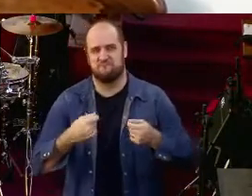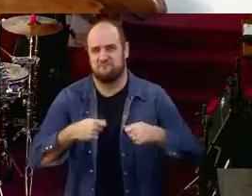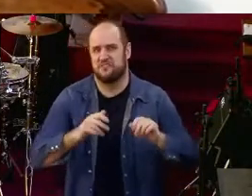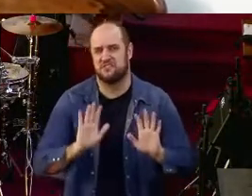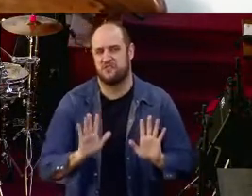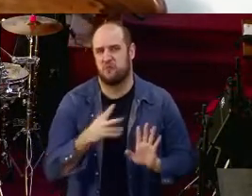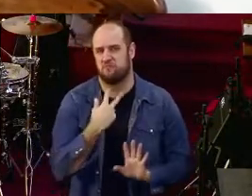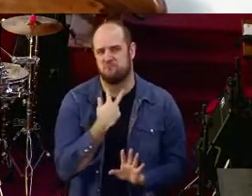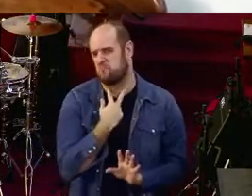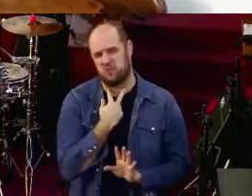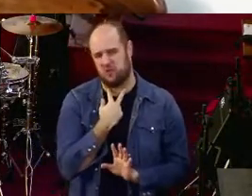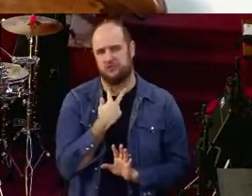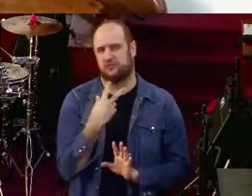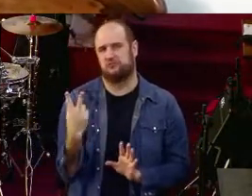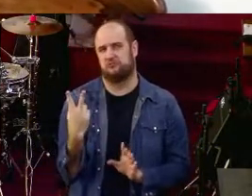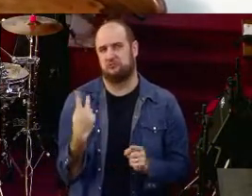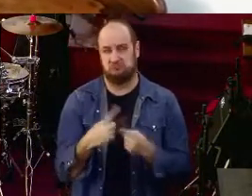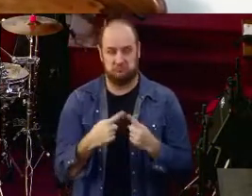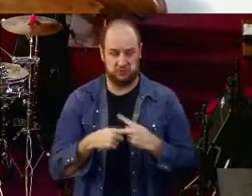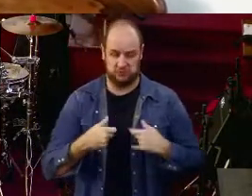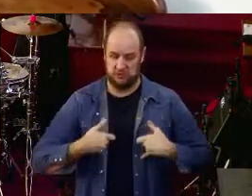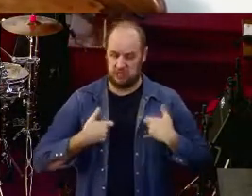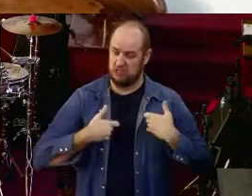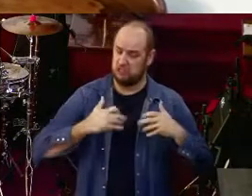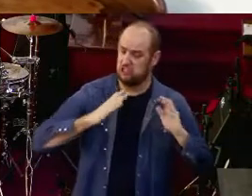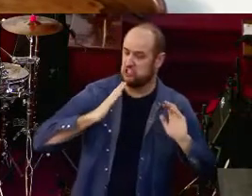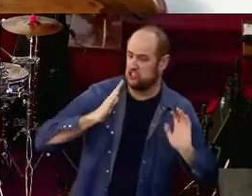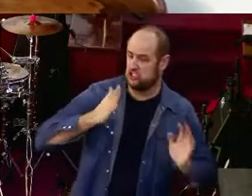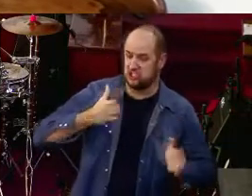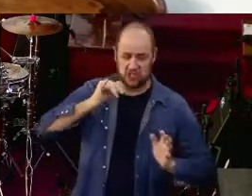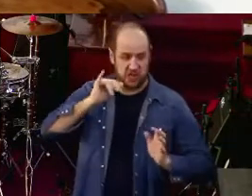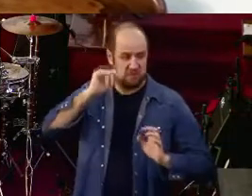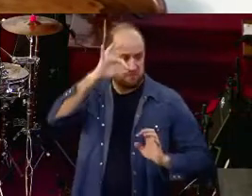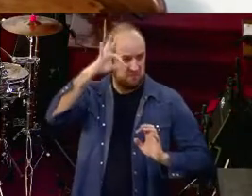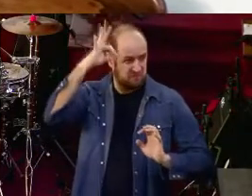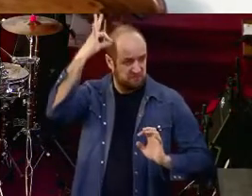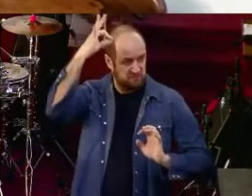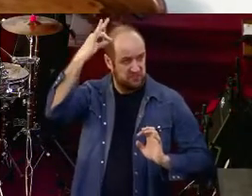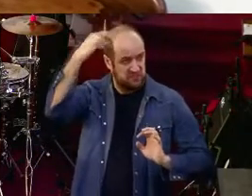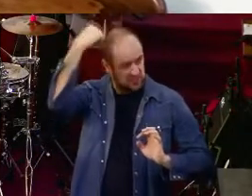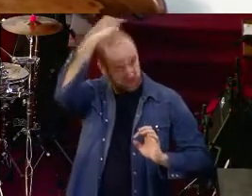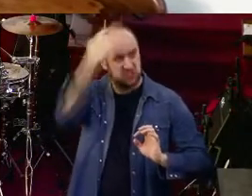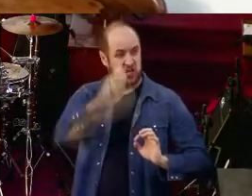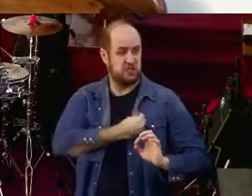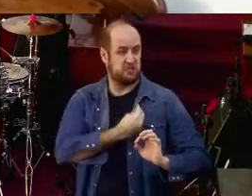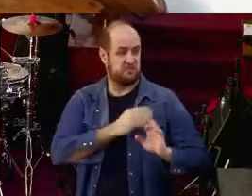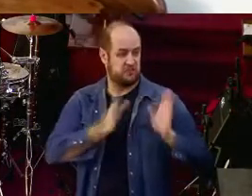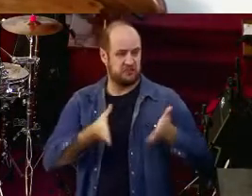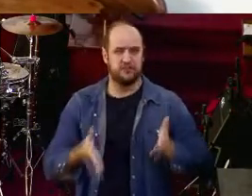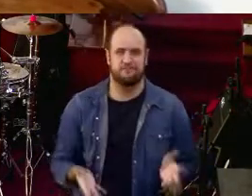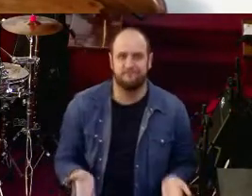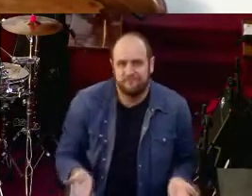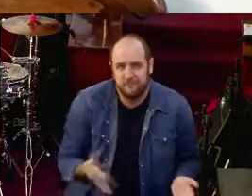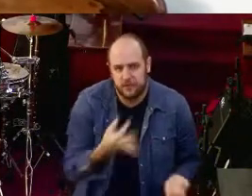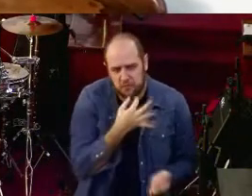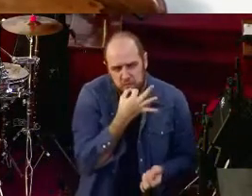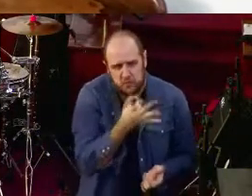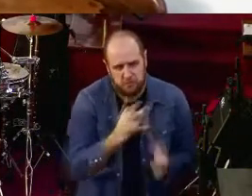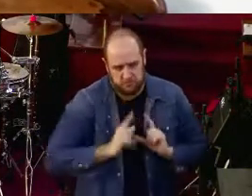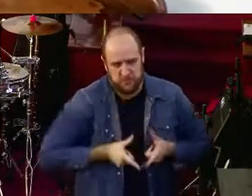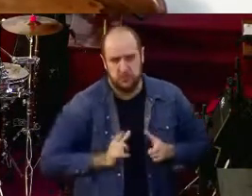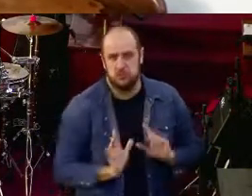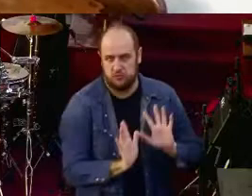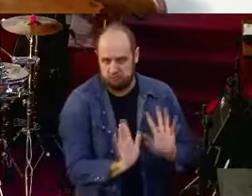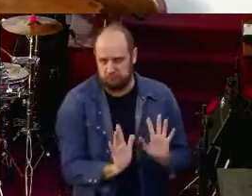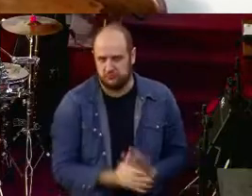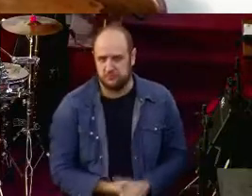fazer, porque eles já haviam recebido a santidade de Abraão. Eles entendiam assim. Então, quando eles